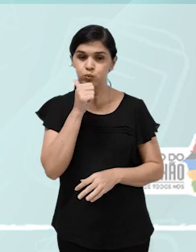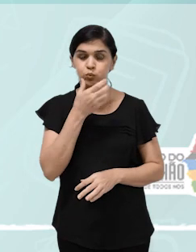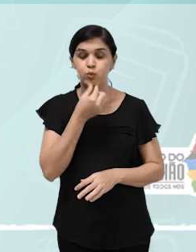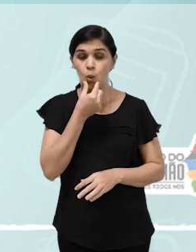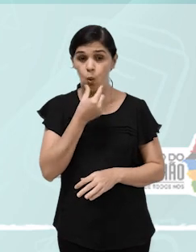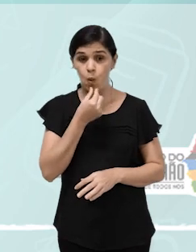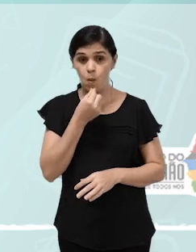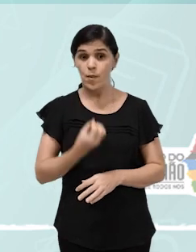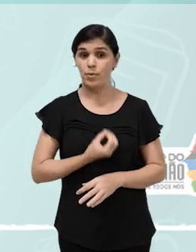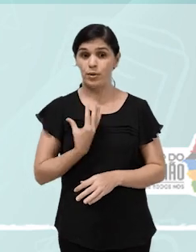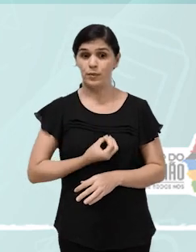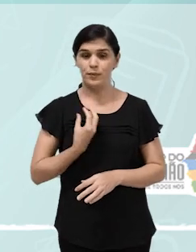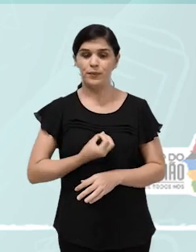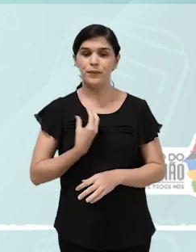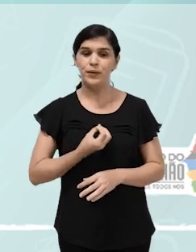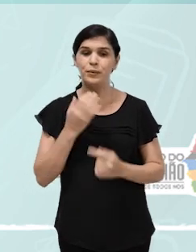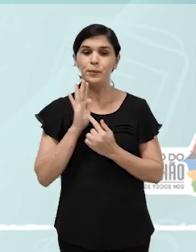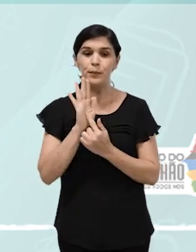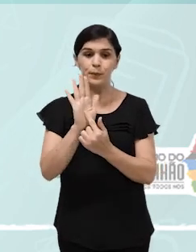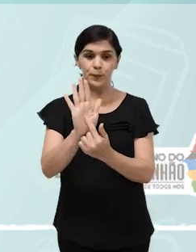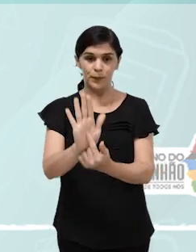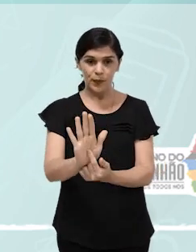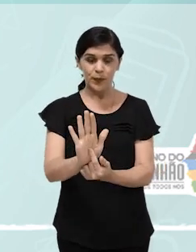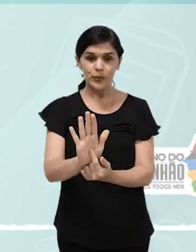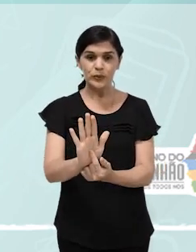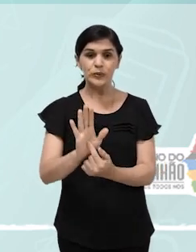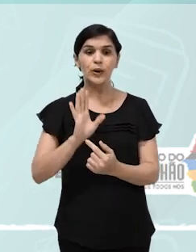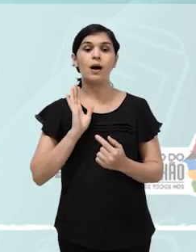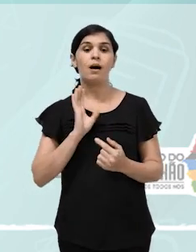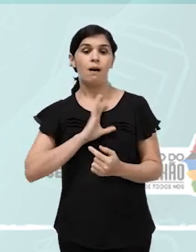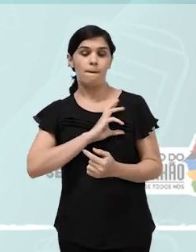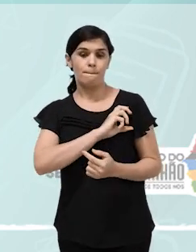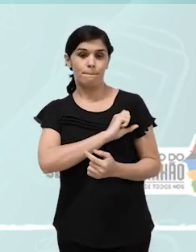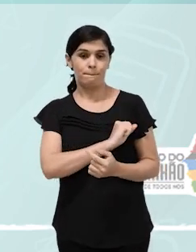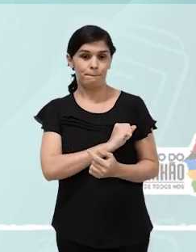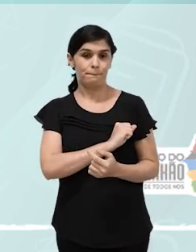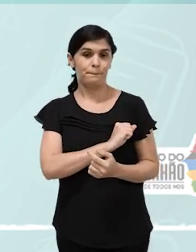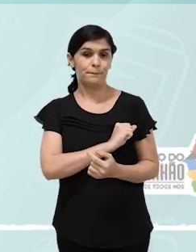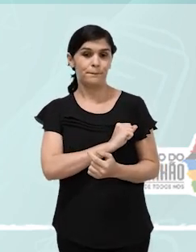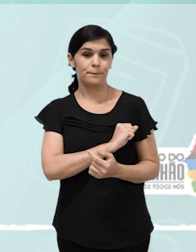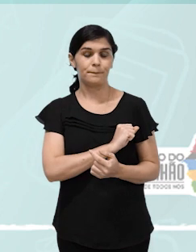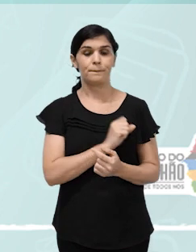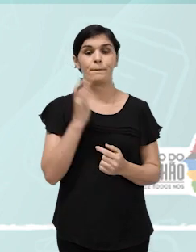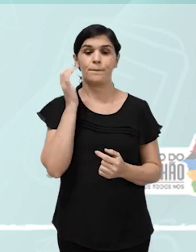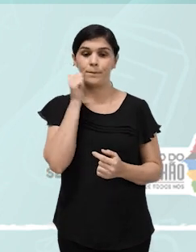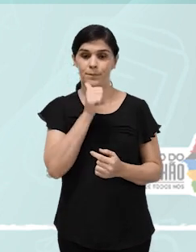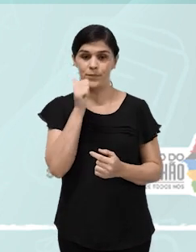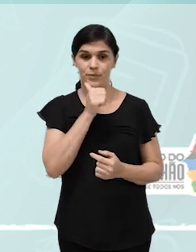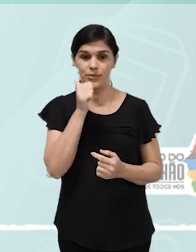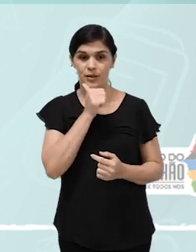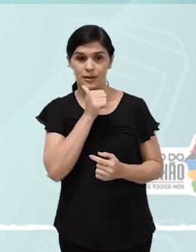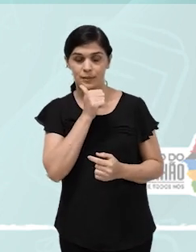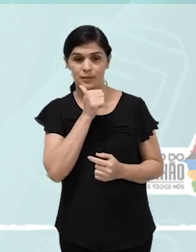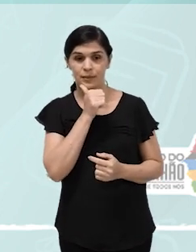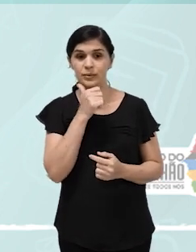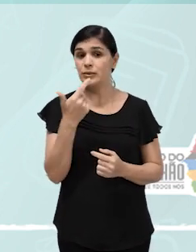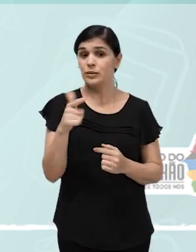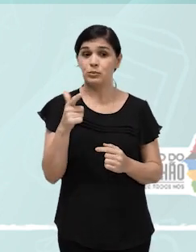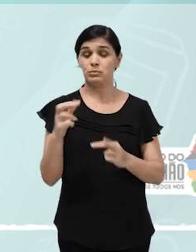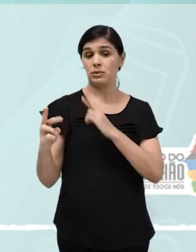objeto acessível. Bem aí, eu já descarto aí a letra D, porque eu já acabei de dizer que não tinha relação entre